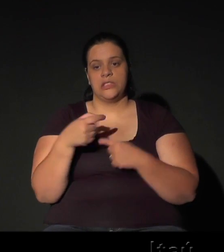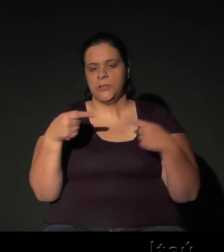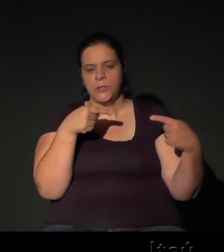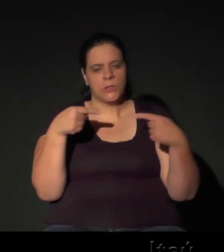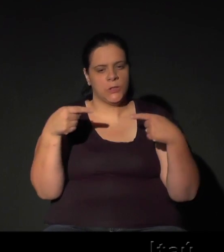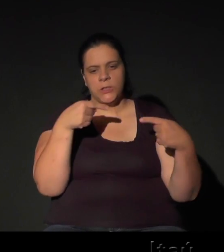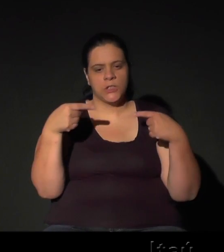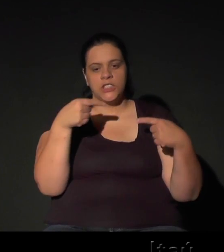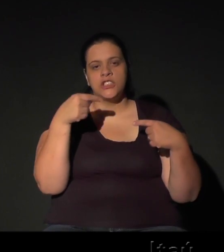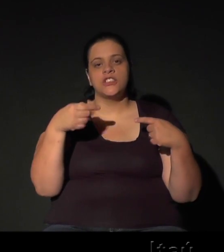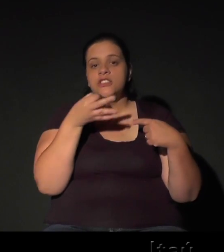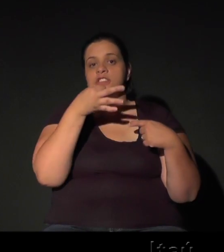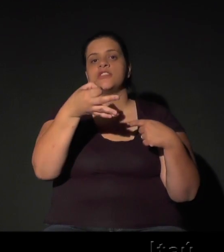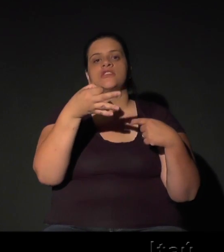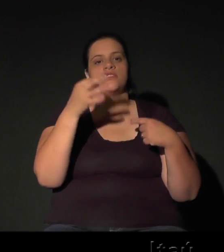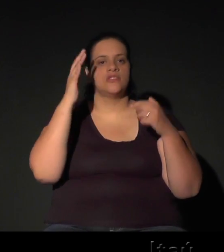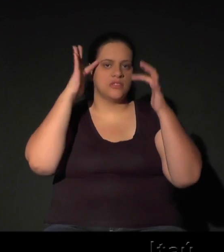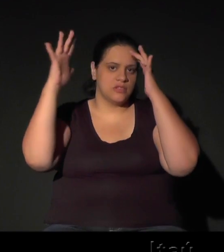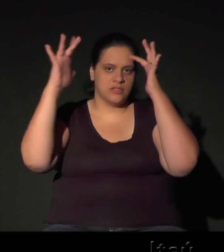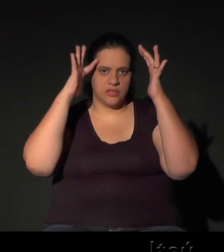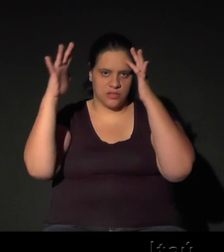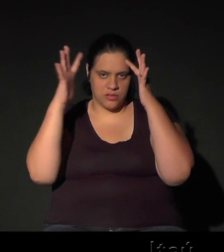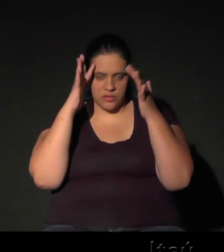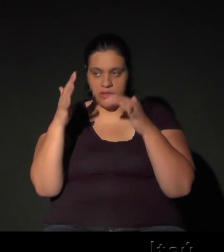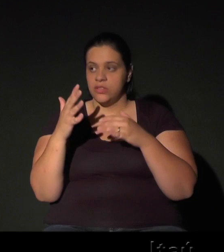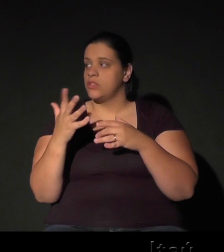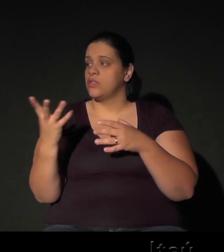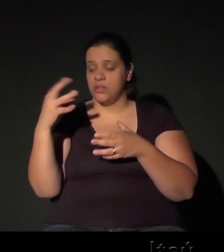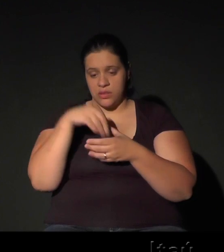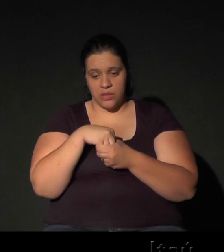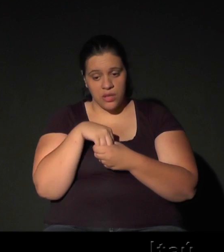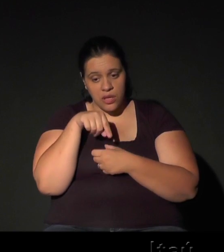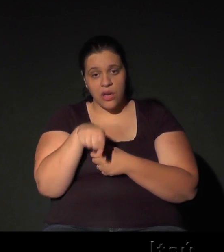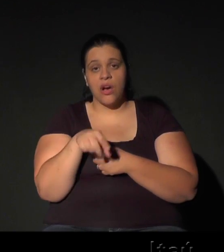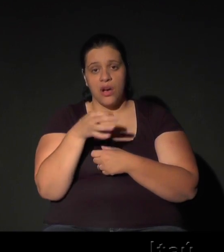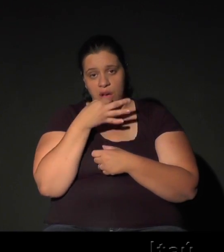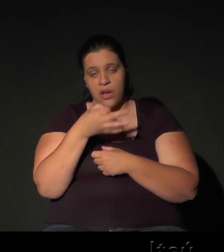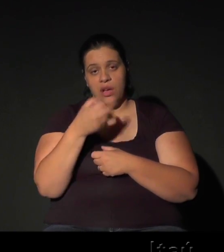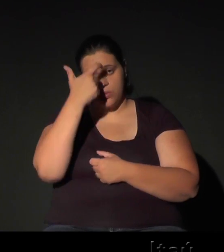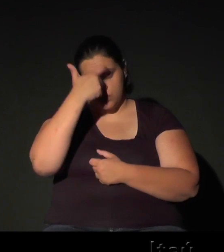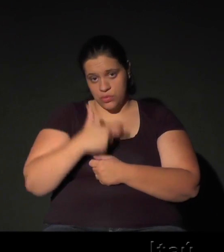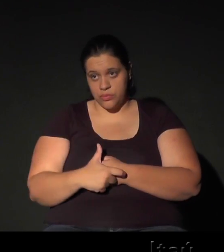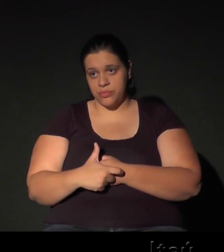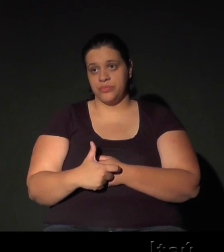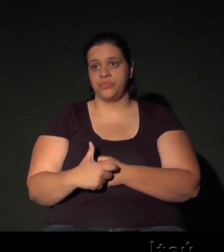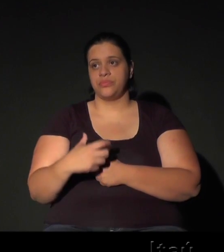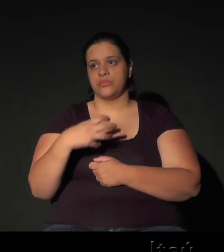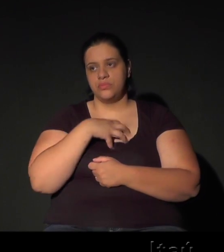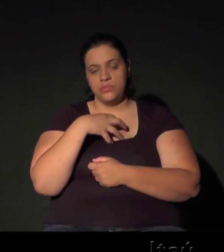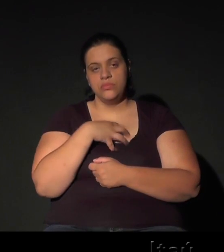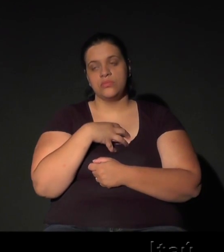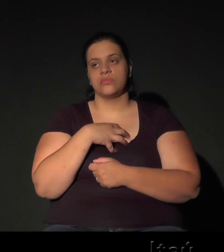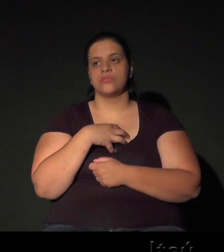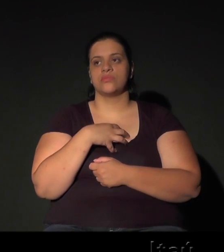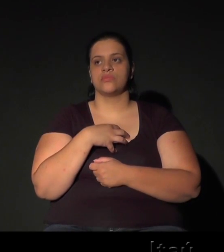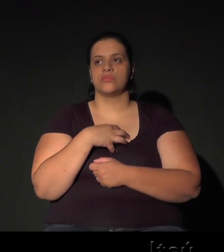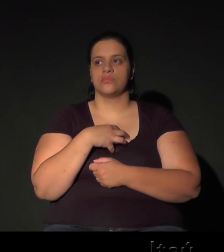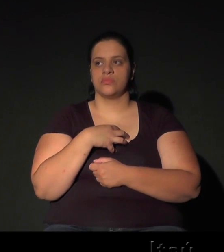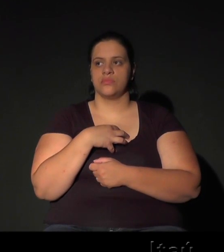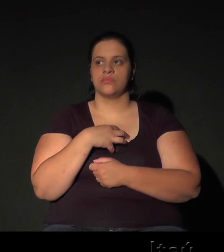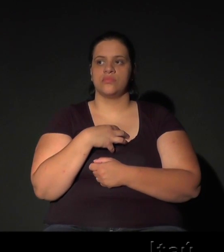de né de Imaginário né Então nesse sentido que eu acho que os comportamentos né o fato de você